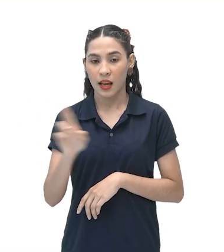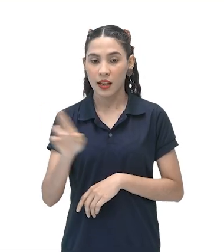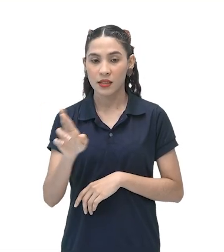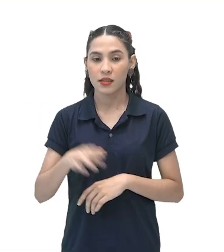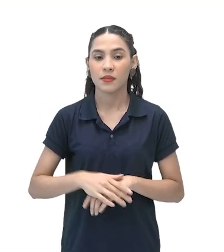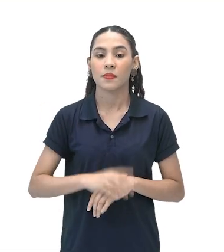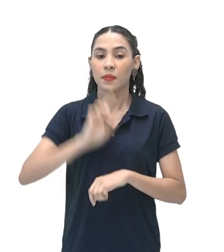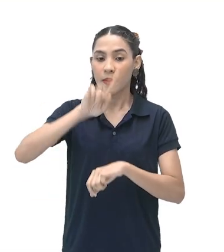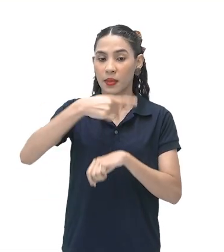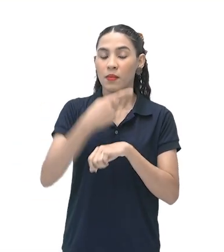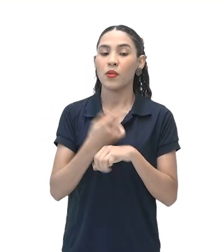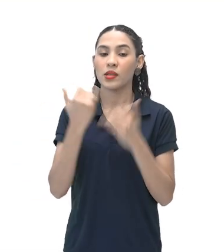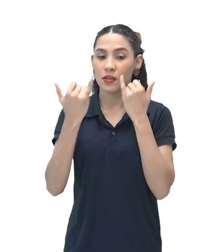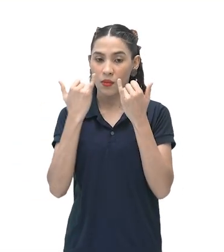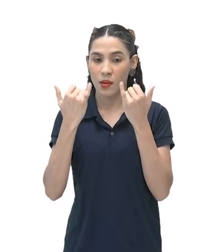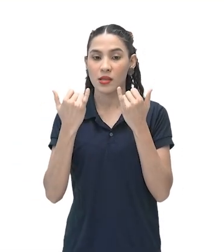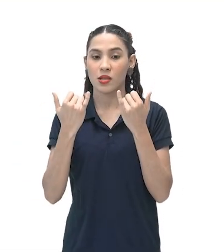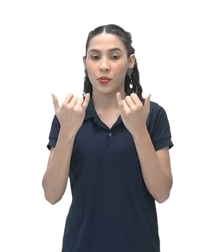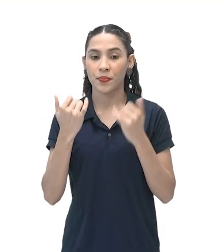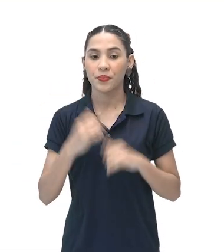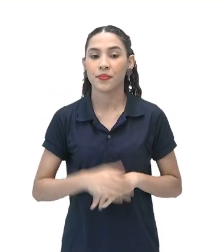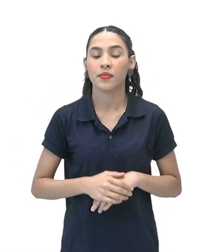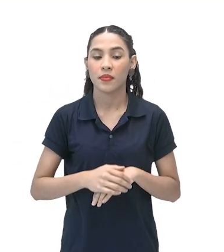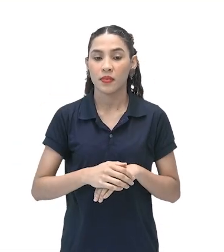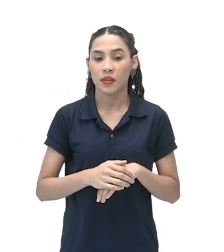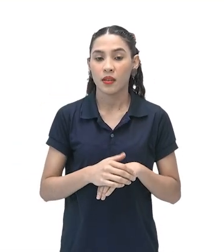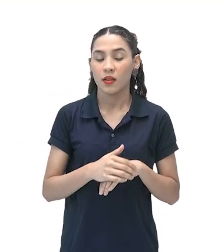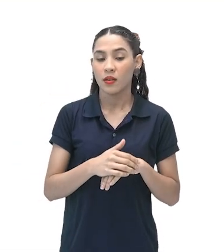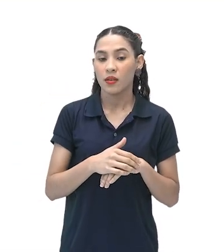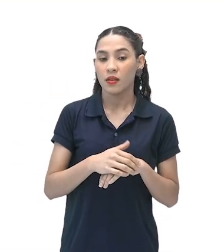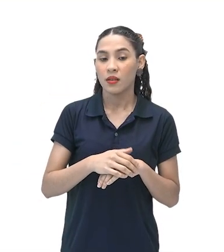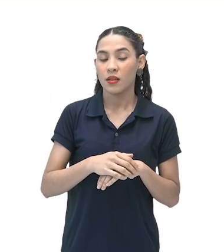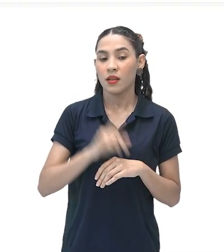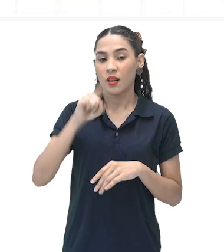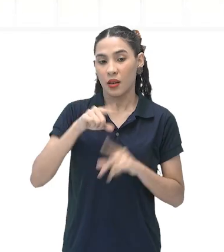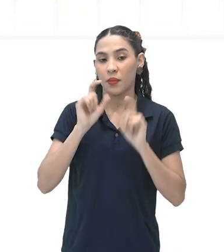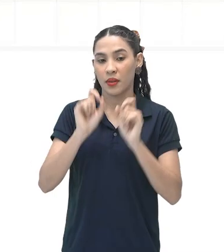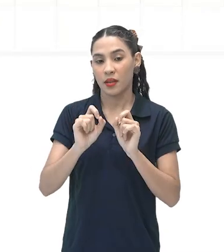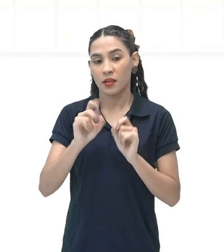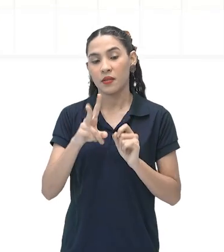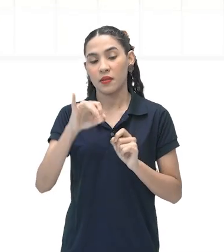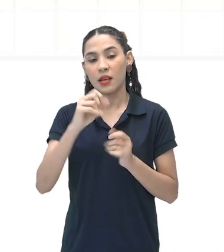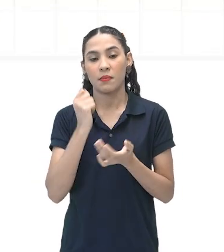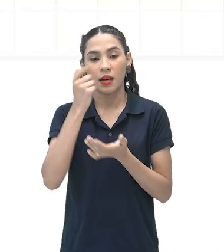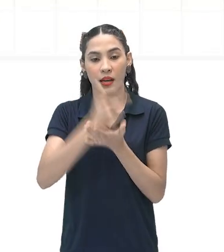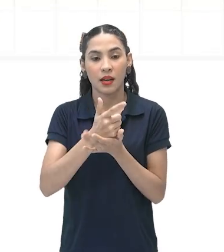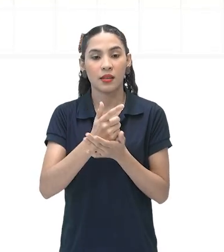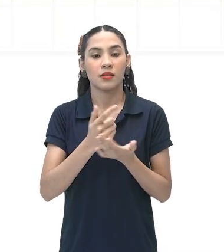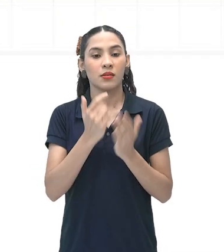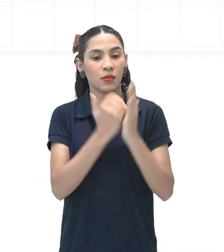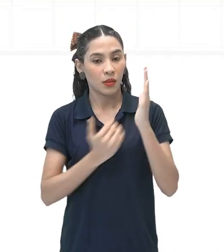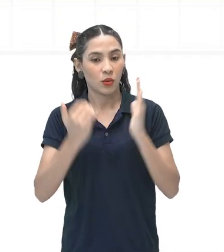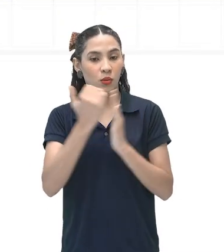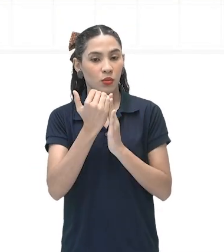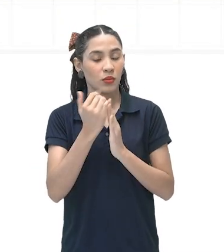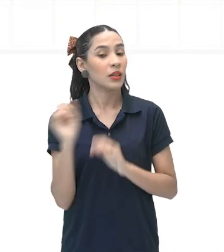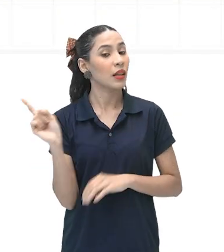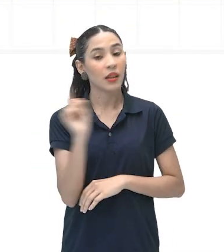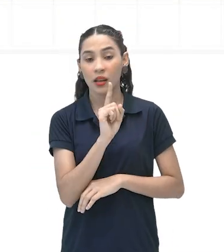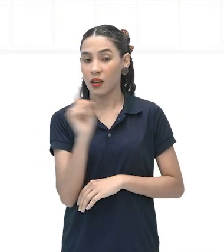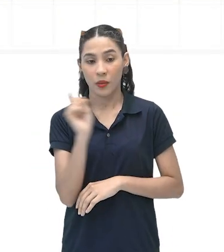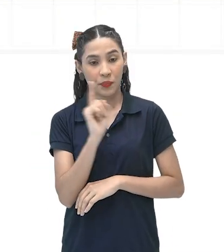R$75. E a partir dessa informação, nós podemos concluir que ele vai pagar um valor